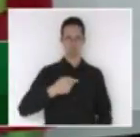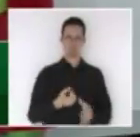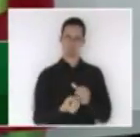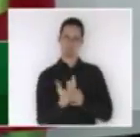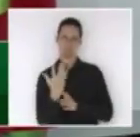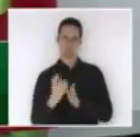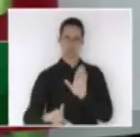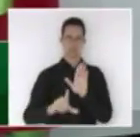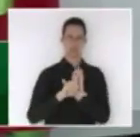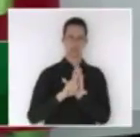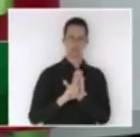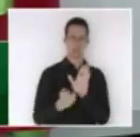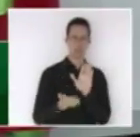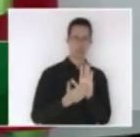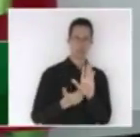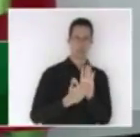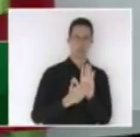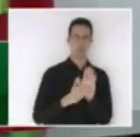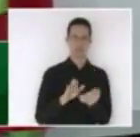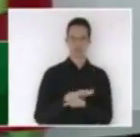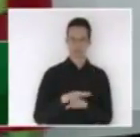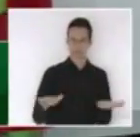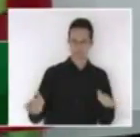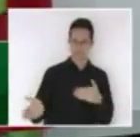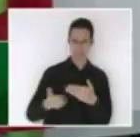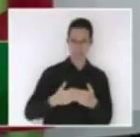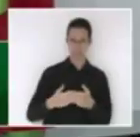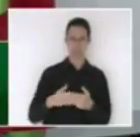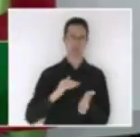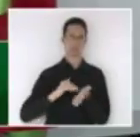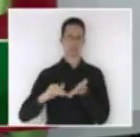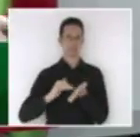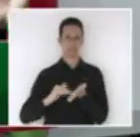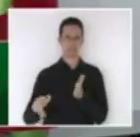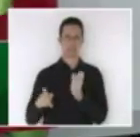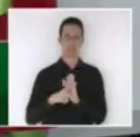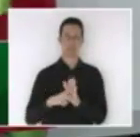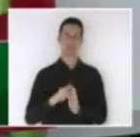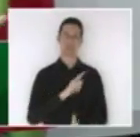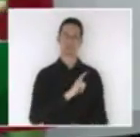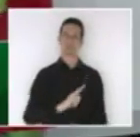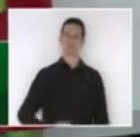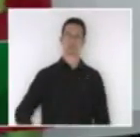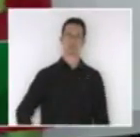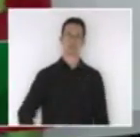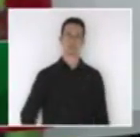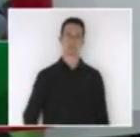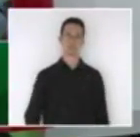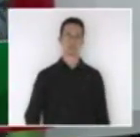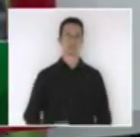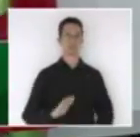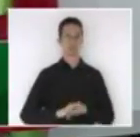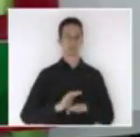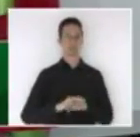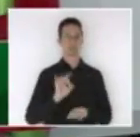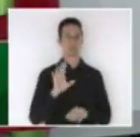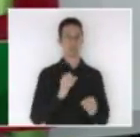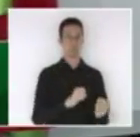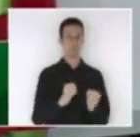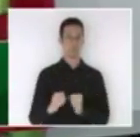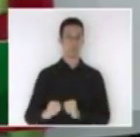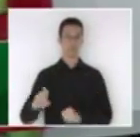propor extinção de secretarias de governo, que é uma atribuição apenas do Executivo, deputado